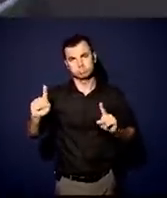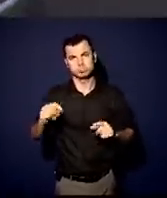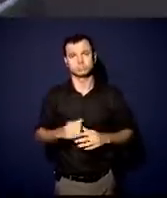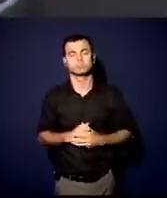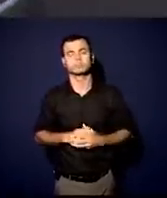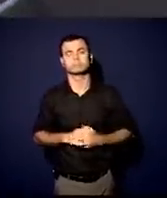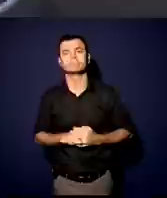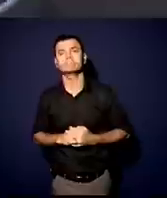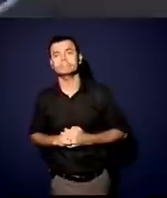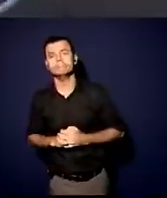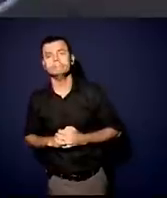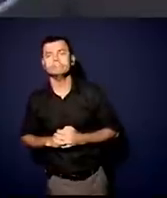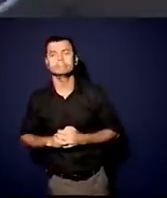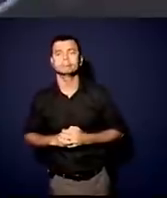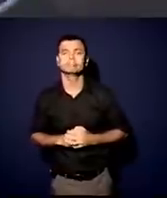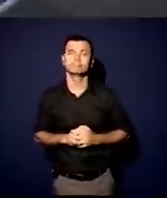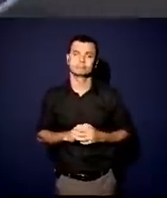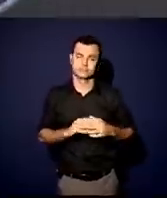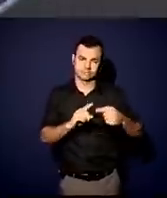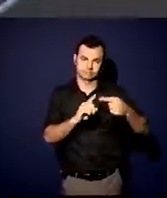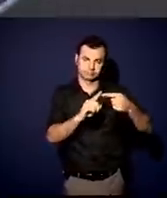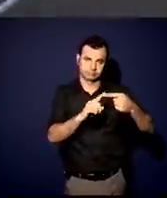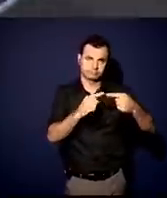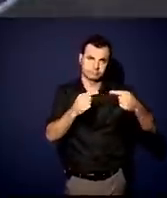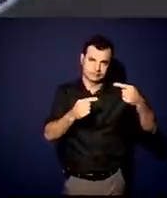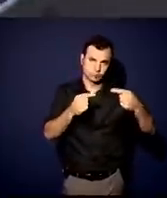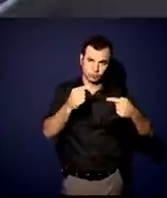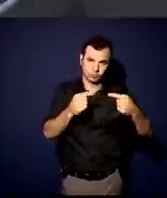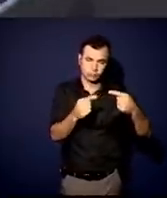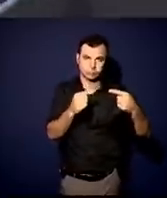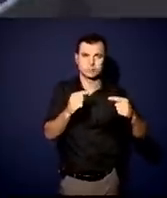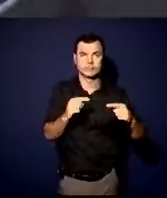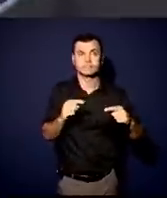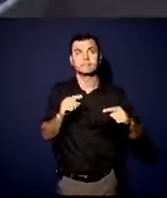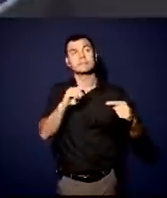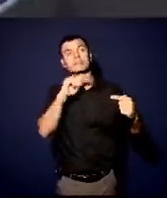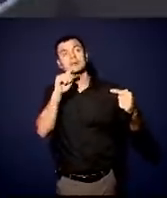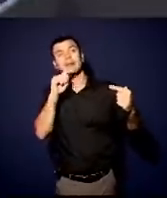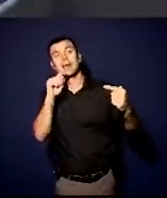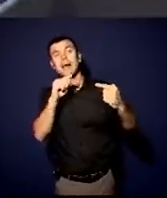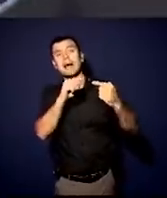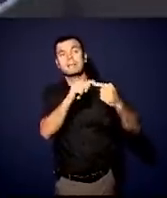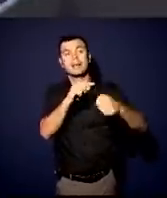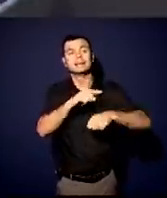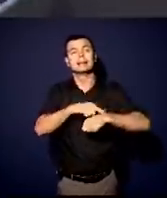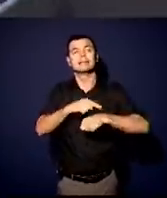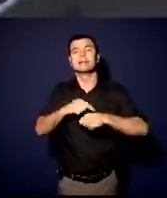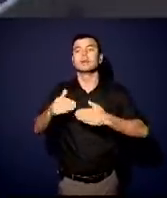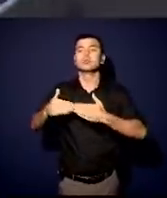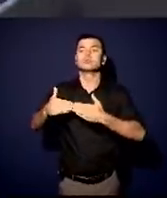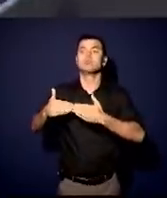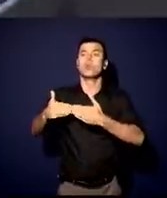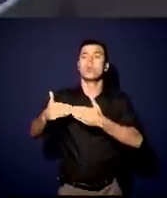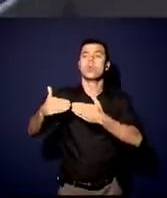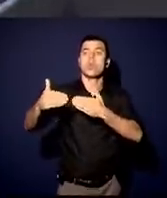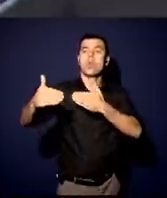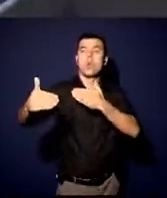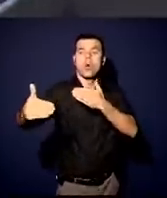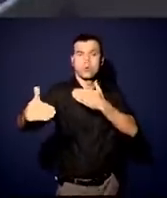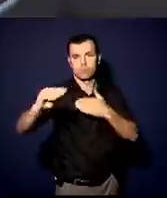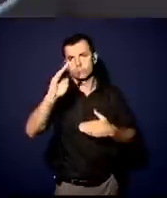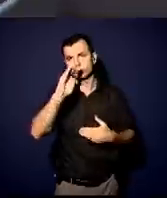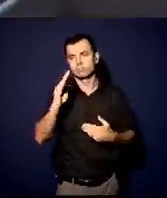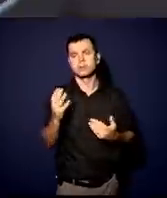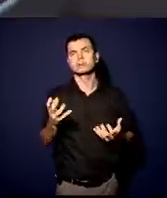fé é fogo ou não mas essa é a primeira discussão Vamos pensar na discussão de qual é a meta de longo prazo que o Brasil gostaria de ter então